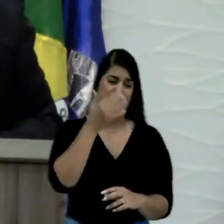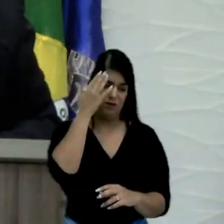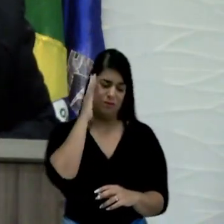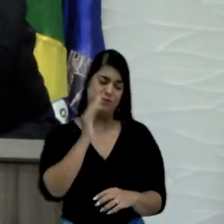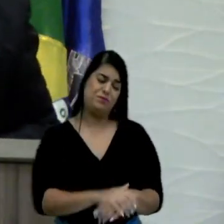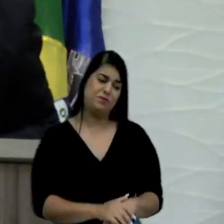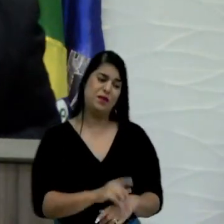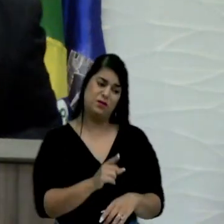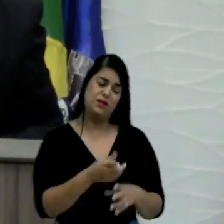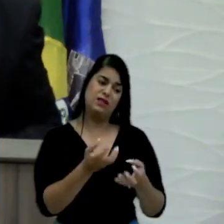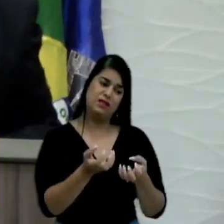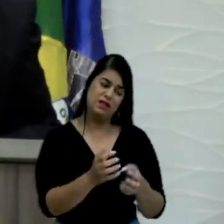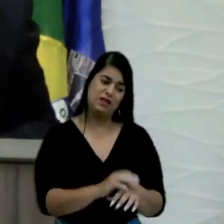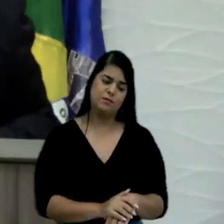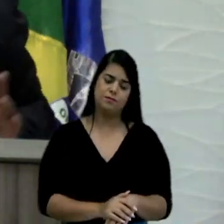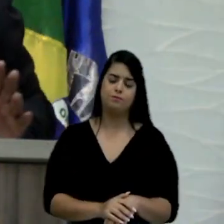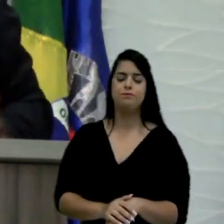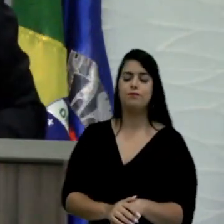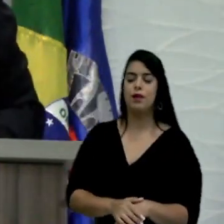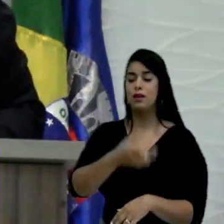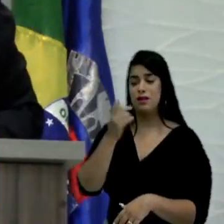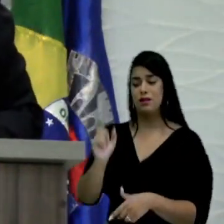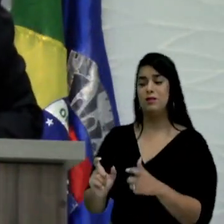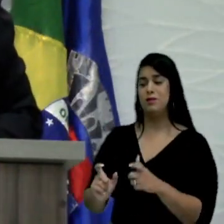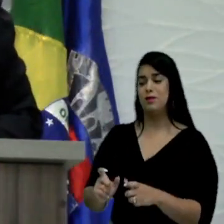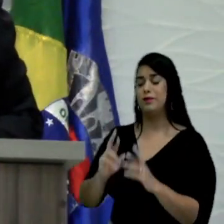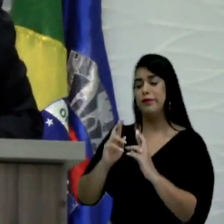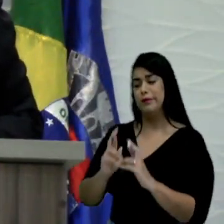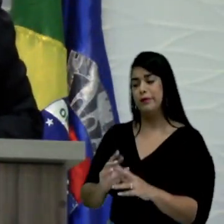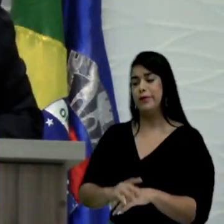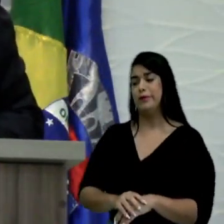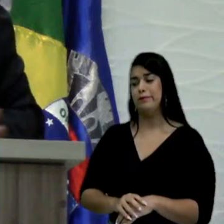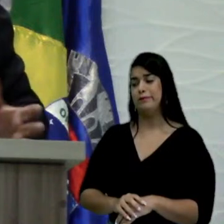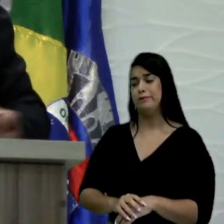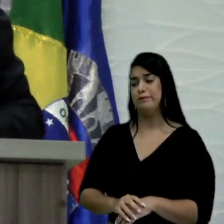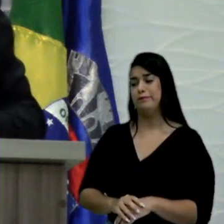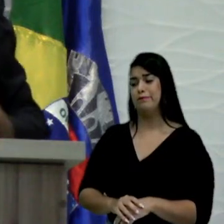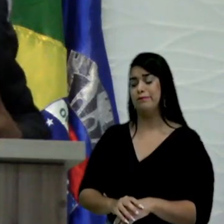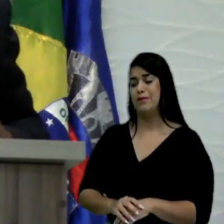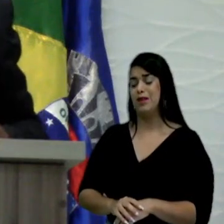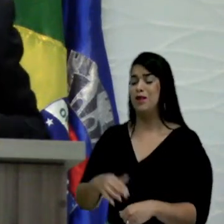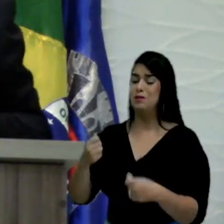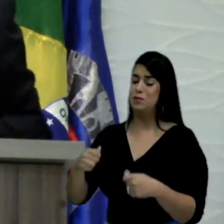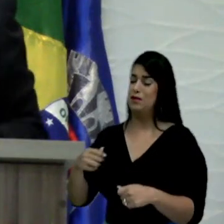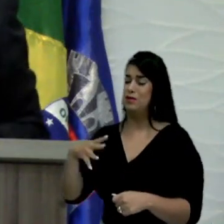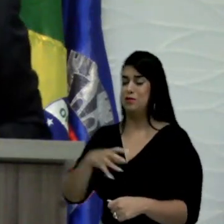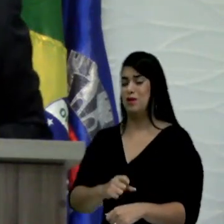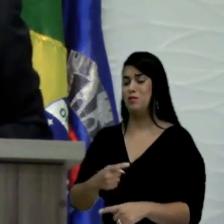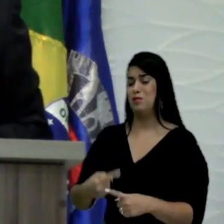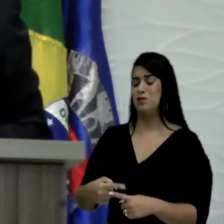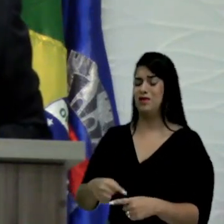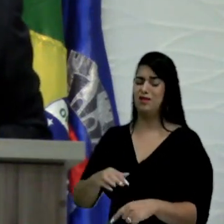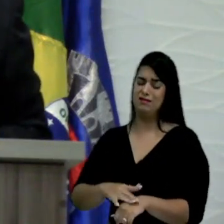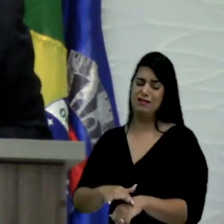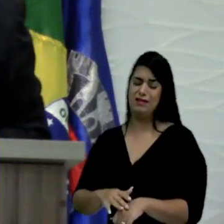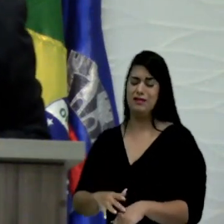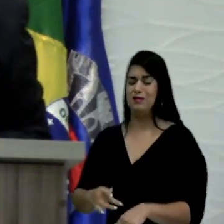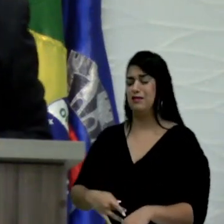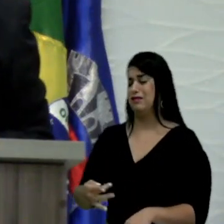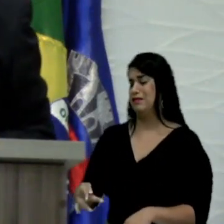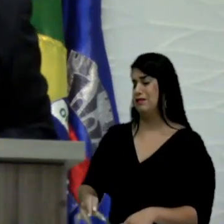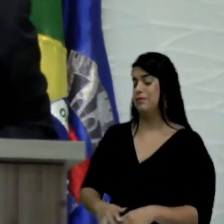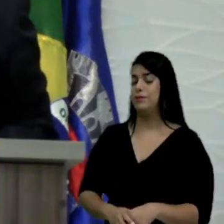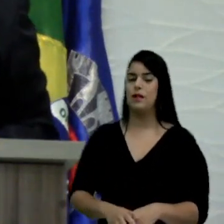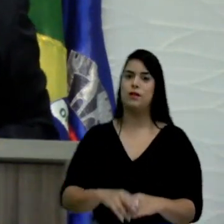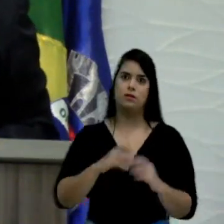para o cirurgião, para ele marcar o dia da cirurgia. E quando a pessoa diz, não, eu quero mais rápido, porque eu estou com crise e tal, eu digo, nós temos Agrestina, o valor é